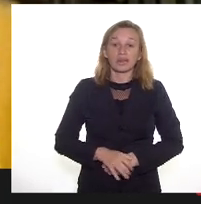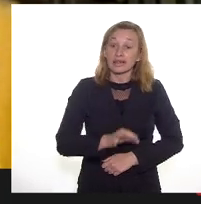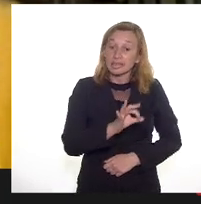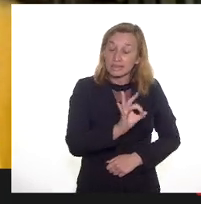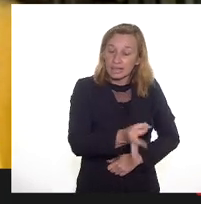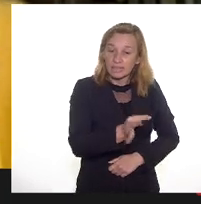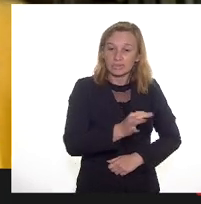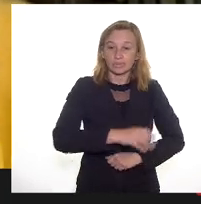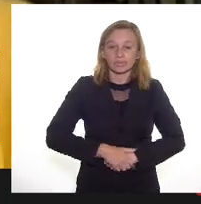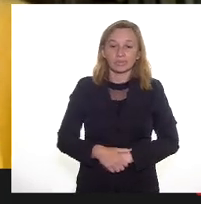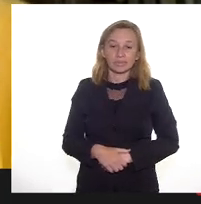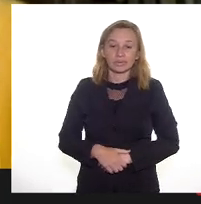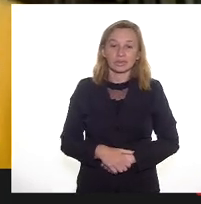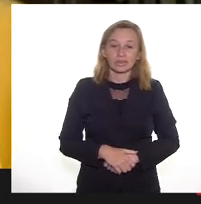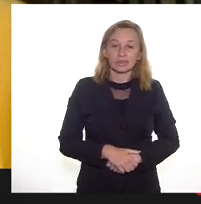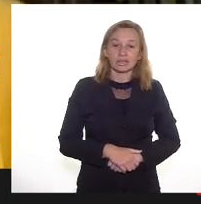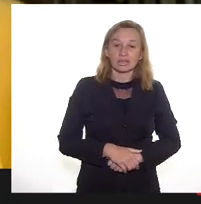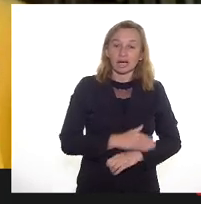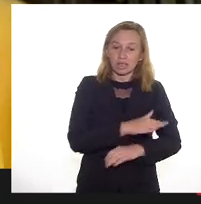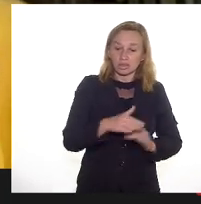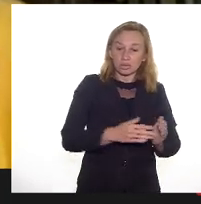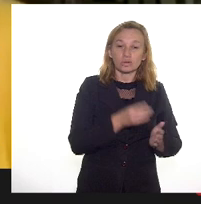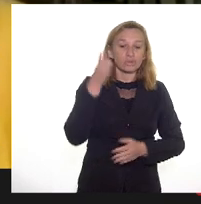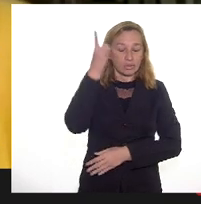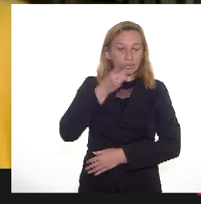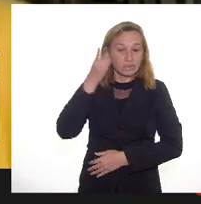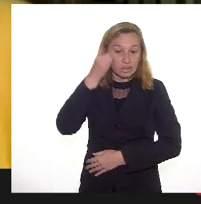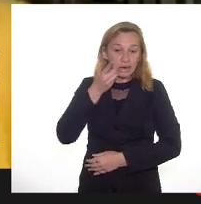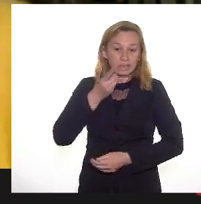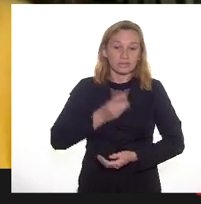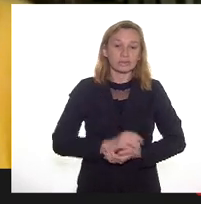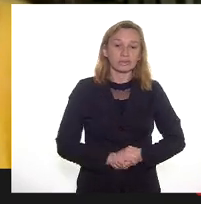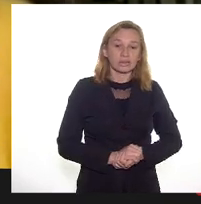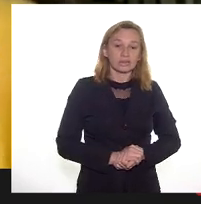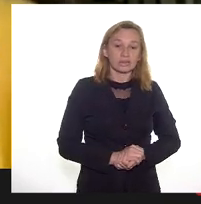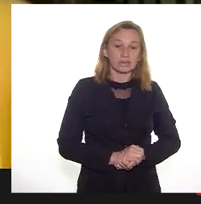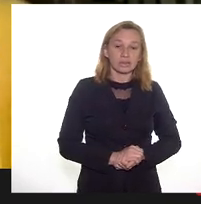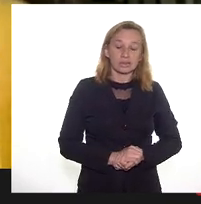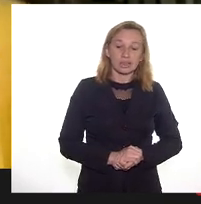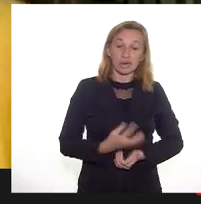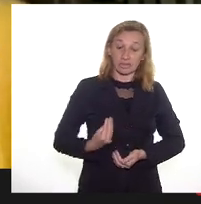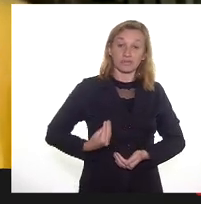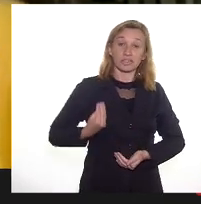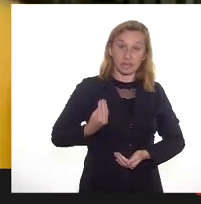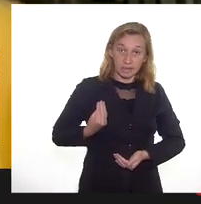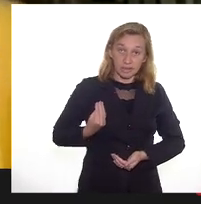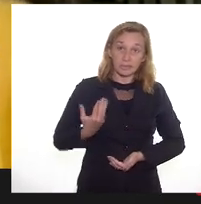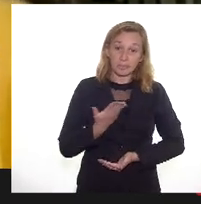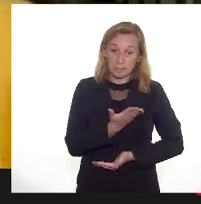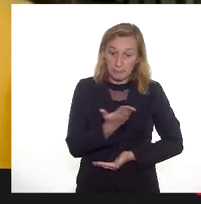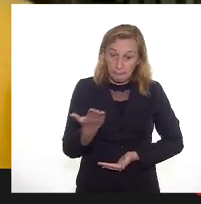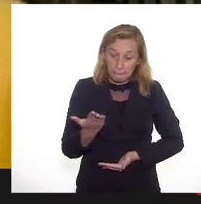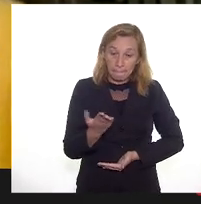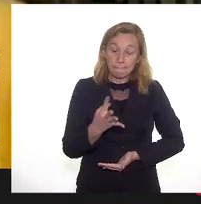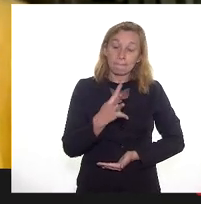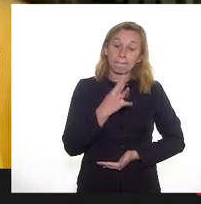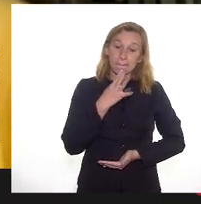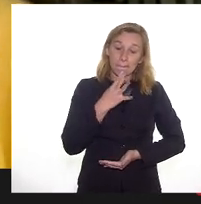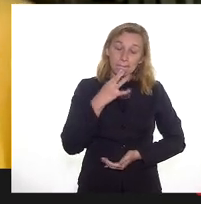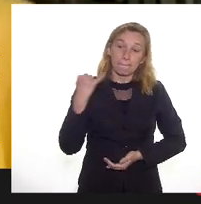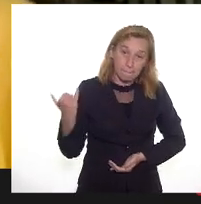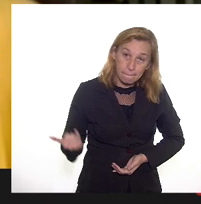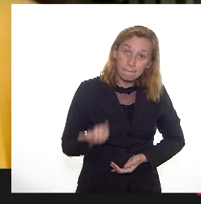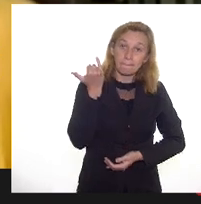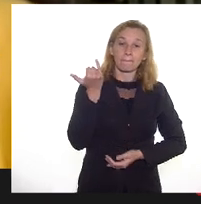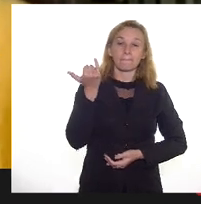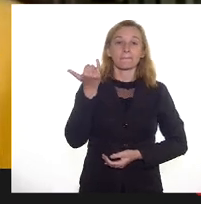fato, a esses parlamentares a presença e o reconhecimento da